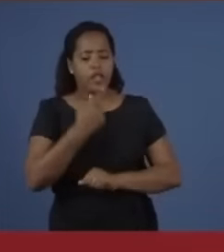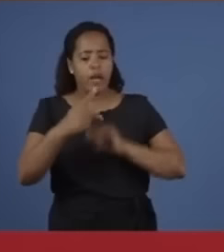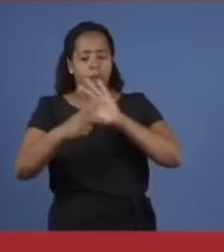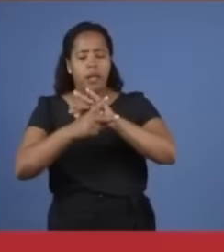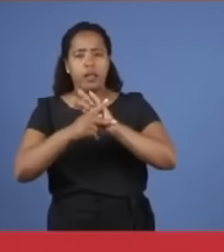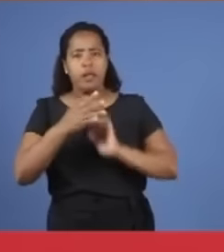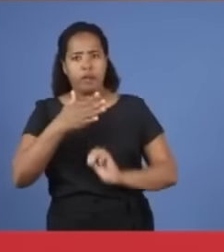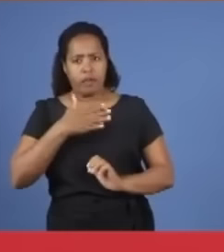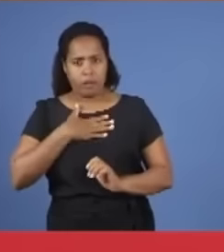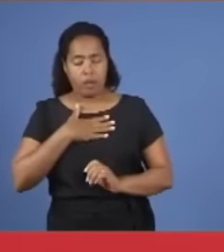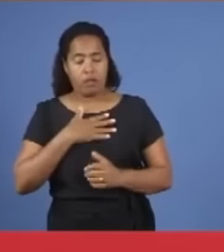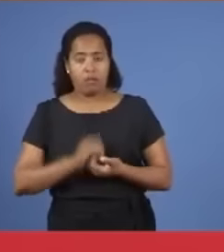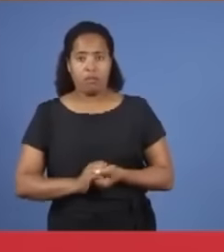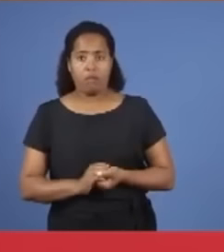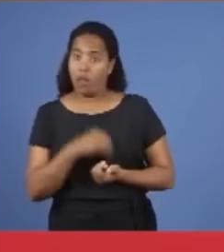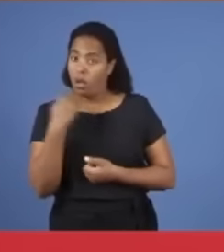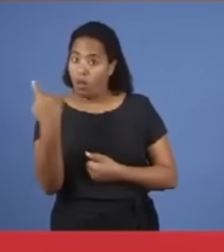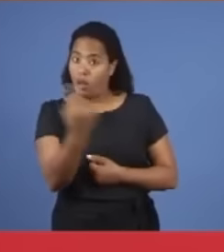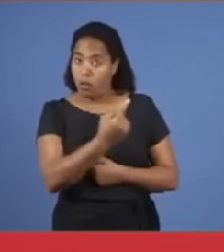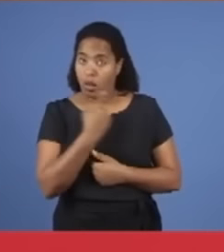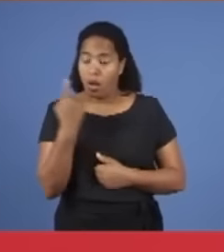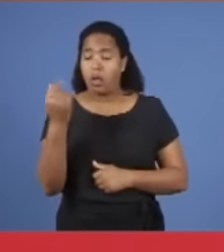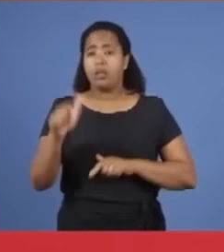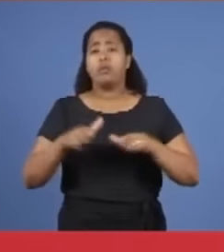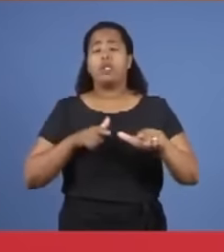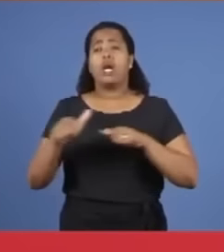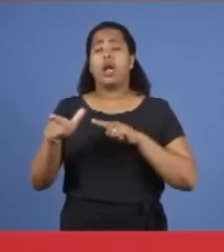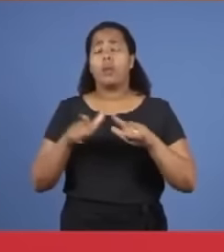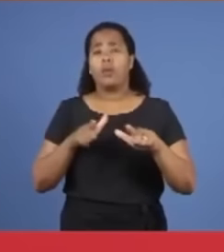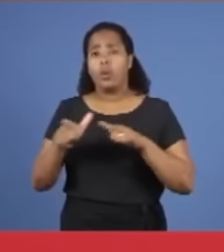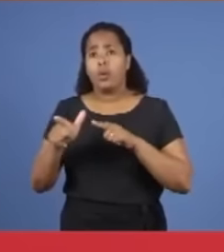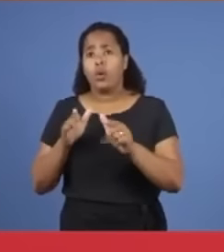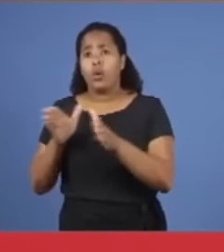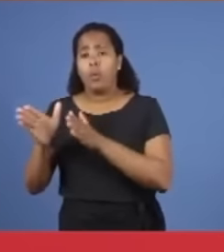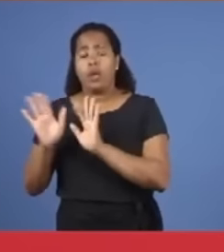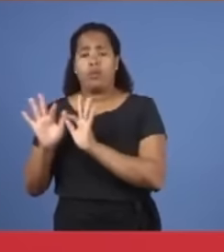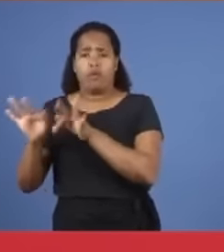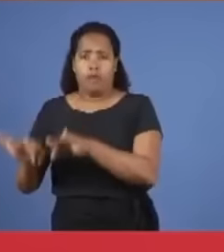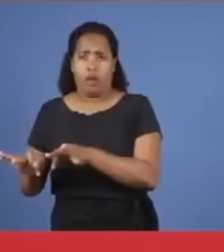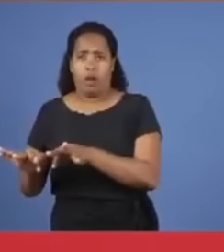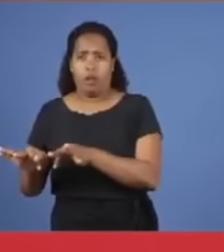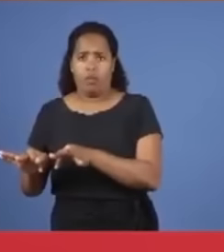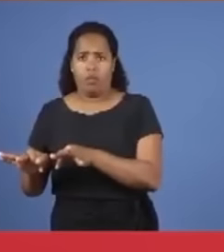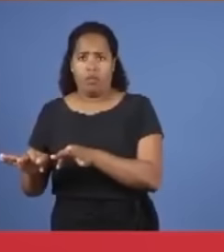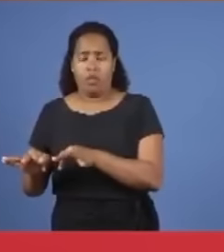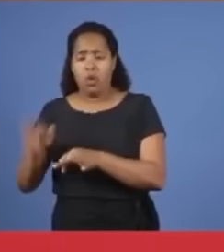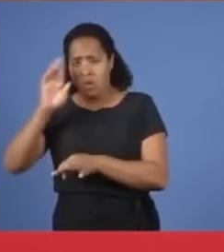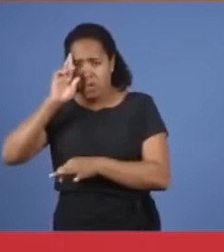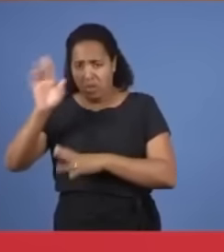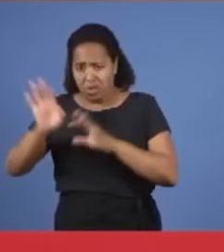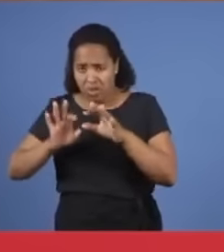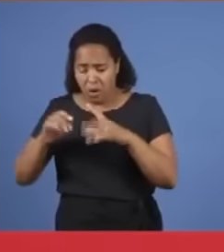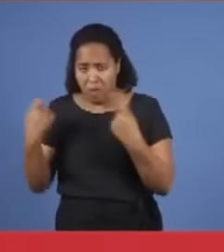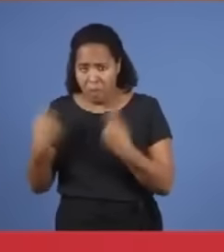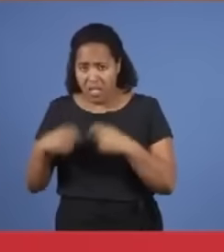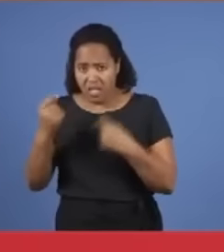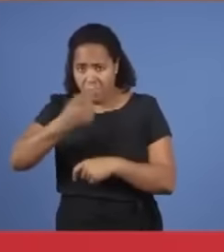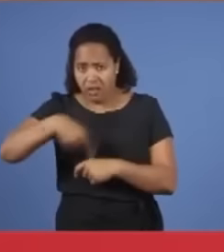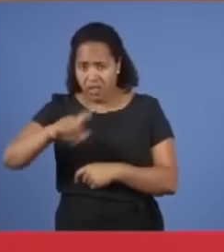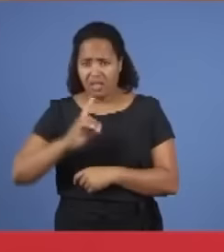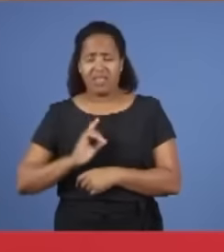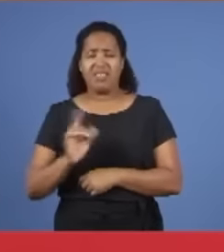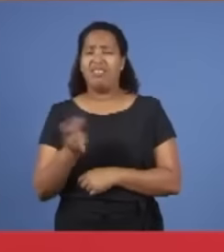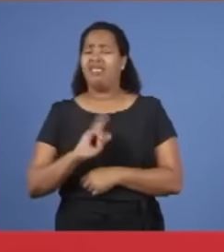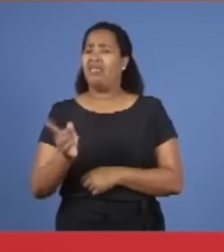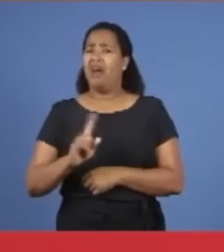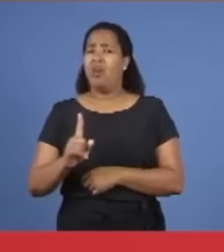Olha, meus irmãos, nós somos trabalhadores da última hora. O Senhor não precisava de nós. Tudo estava pronto. A igreja já veio na